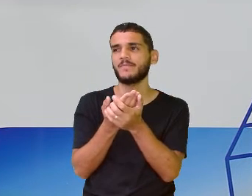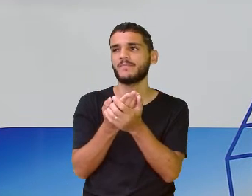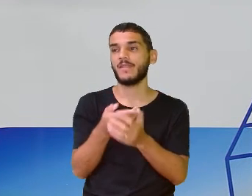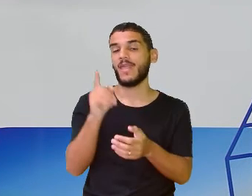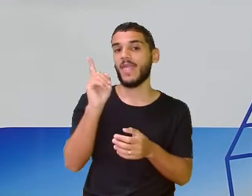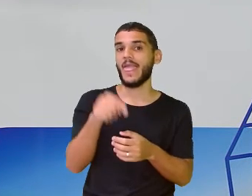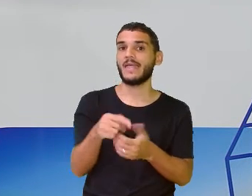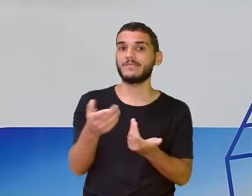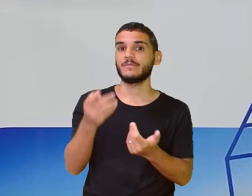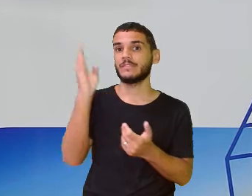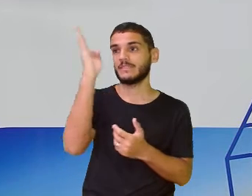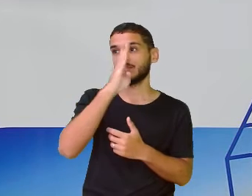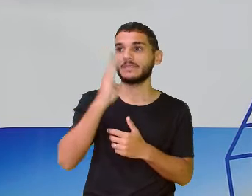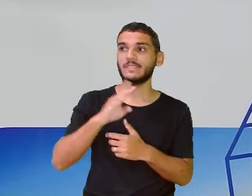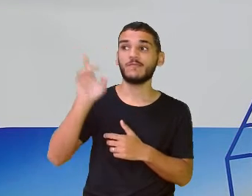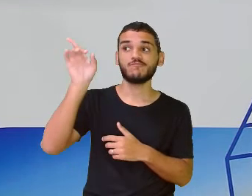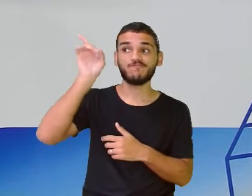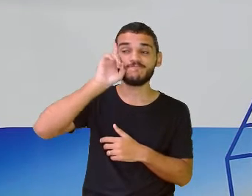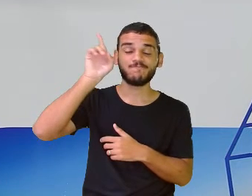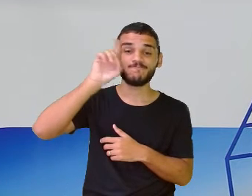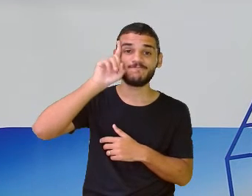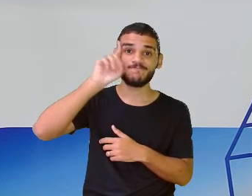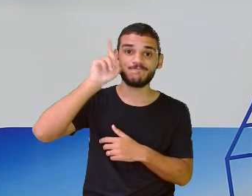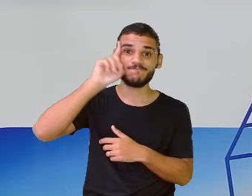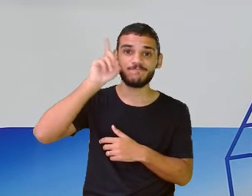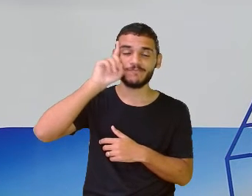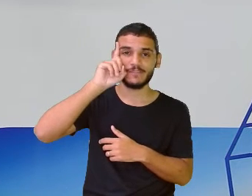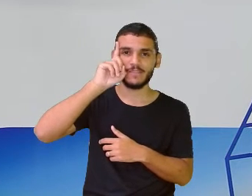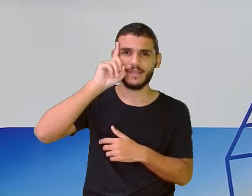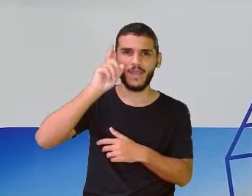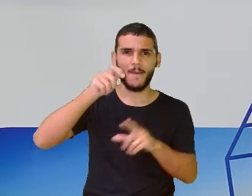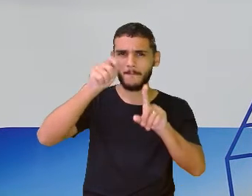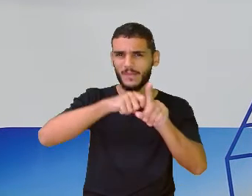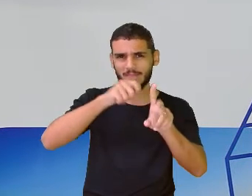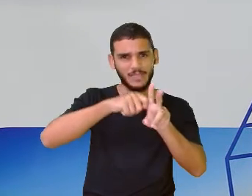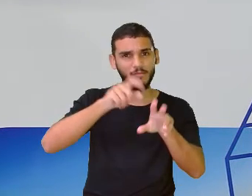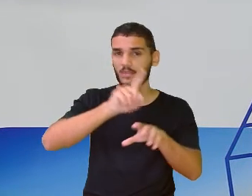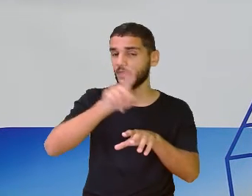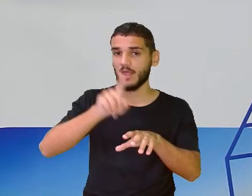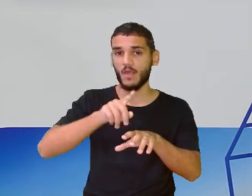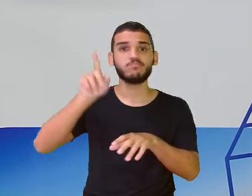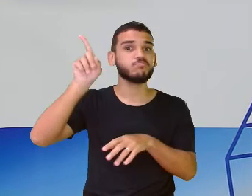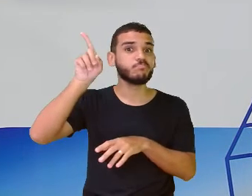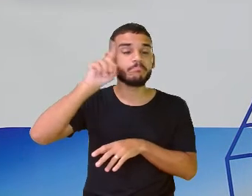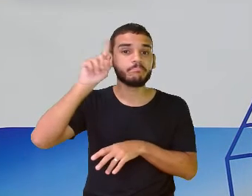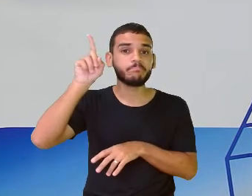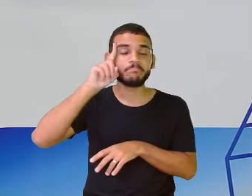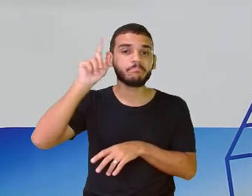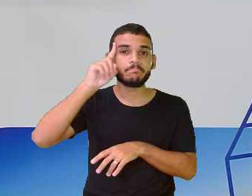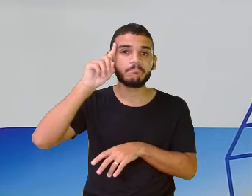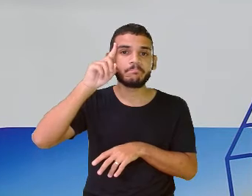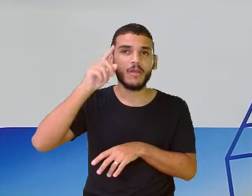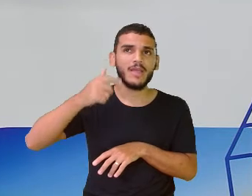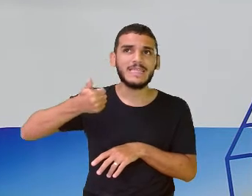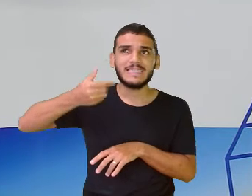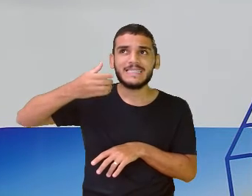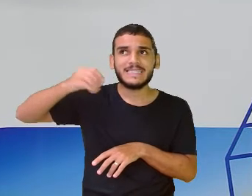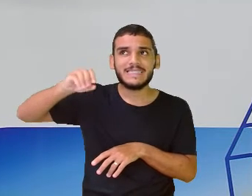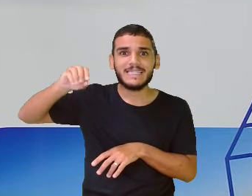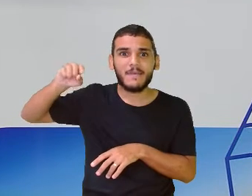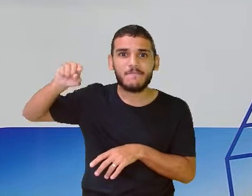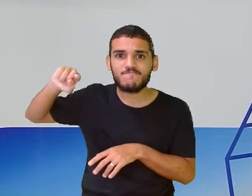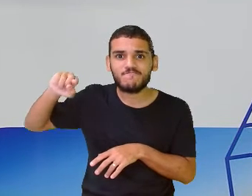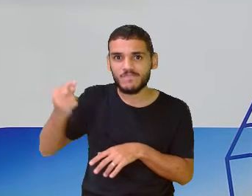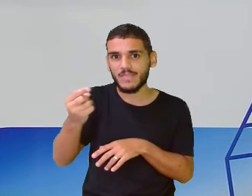que o Brasil, ele gera diariamente, gente, não é mensalmente, não é por ano, é por dia, 100 mil toneladas de lixo.